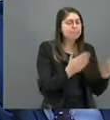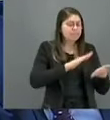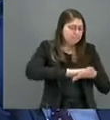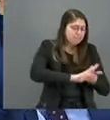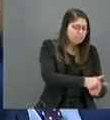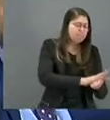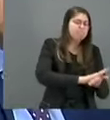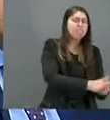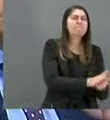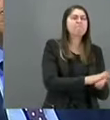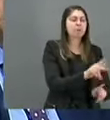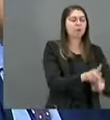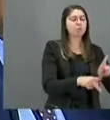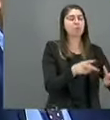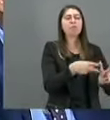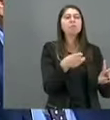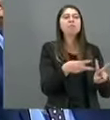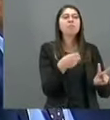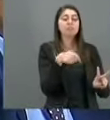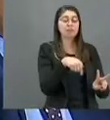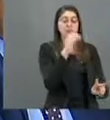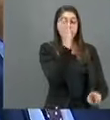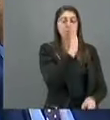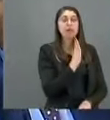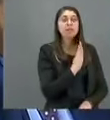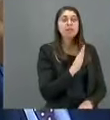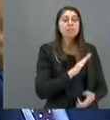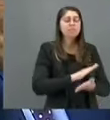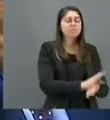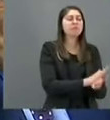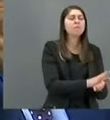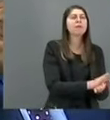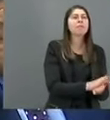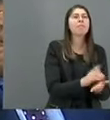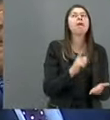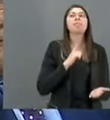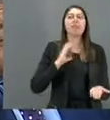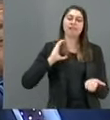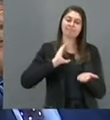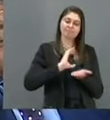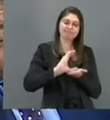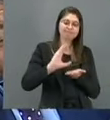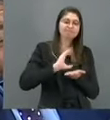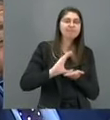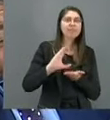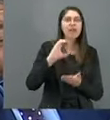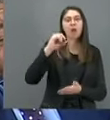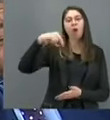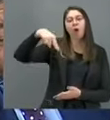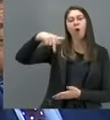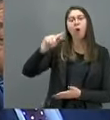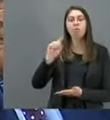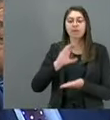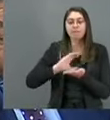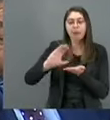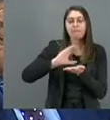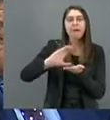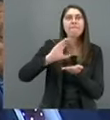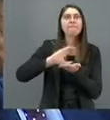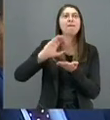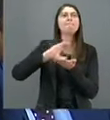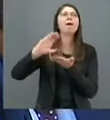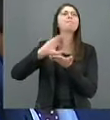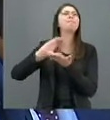subjugados estiverem os povos indígenas brasileiros, mais investimento organizações não governamentais